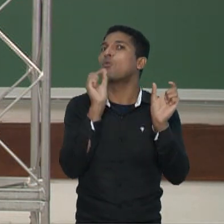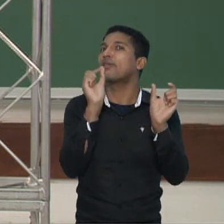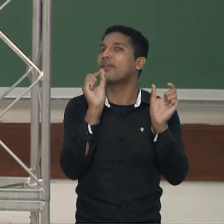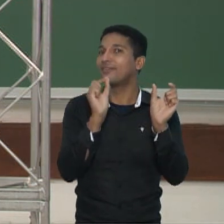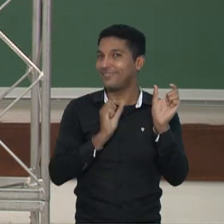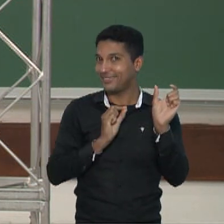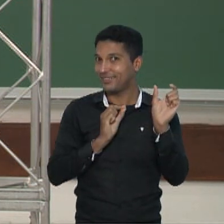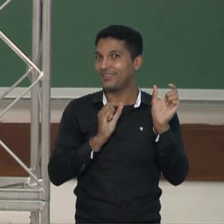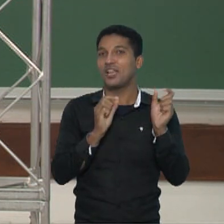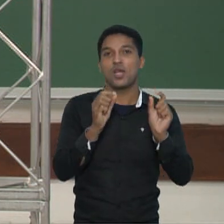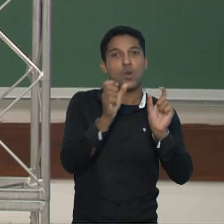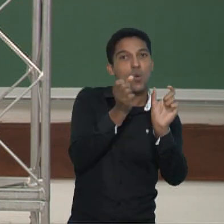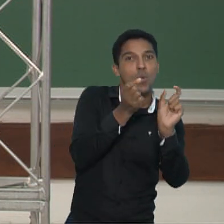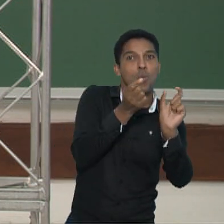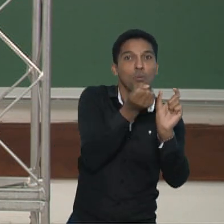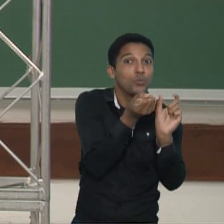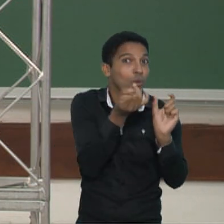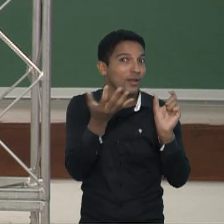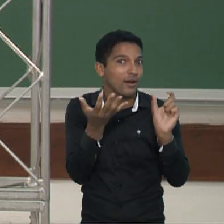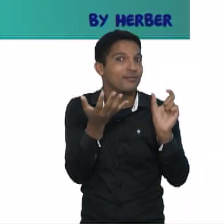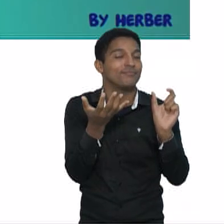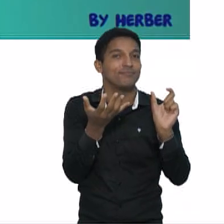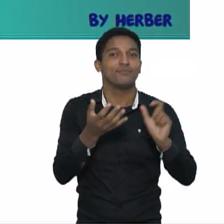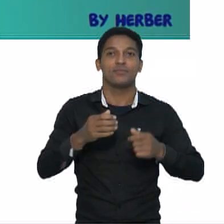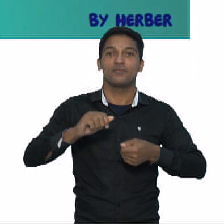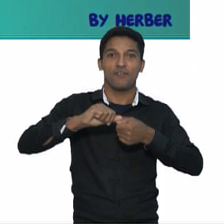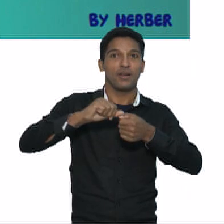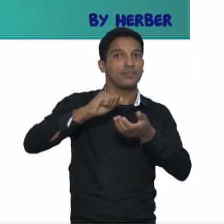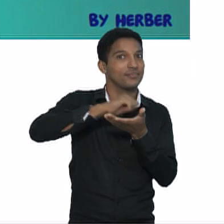Então, fazendo o exercício aí em casa.